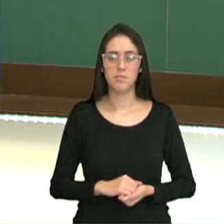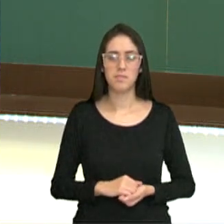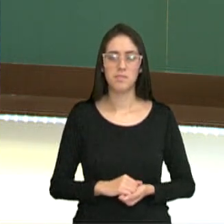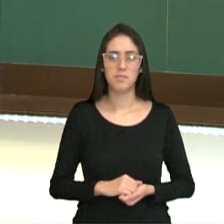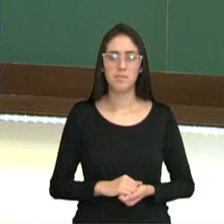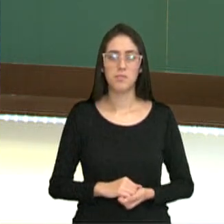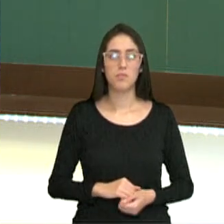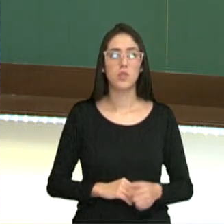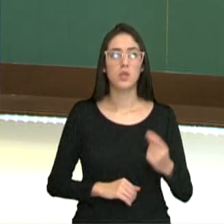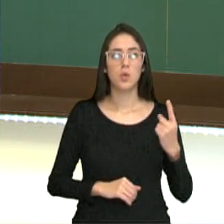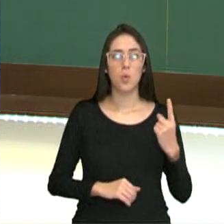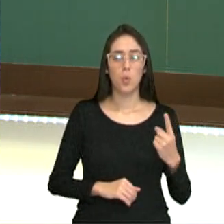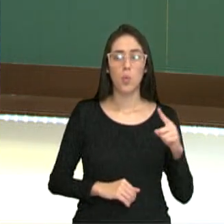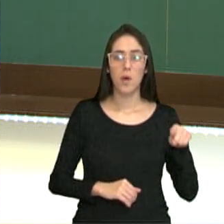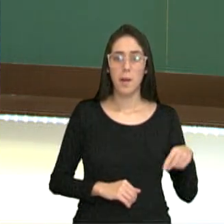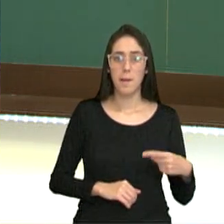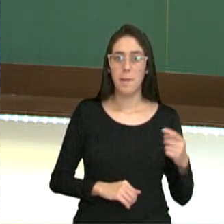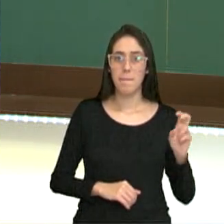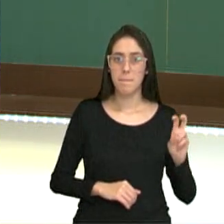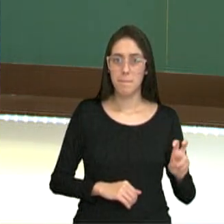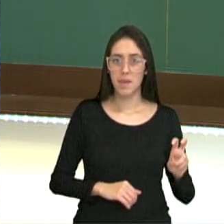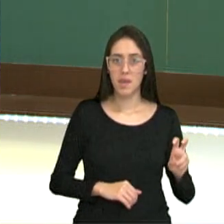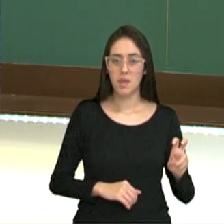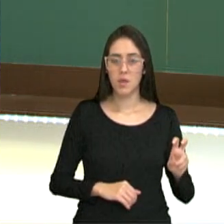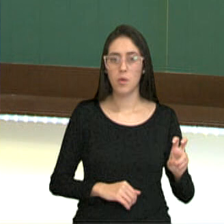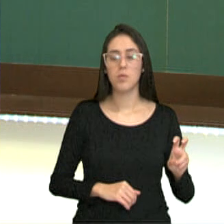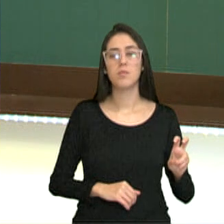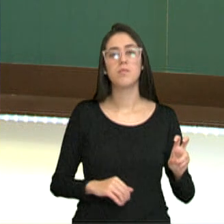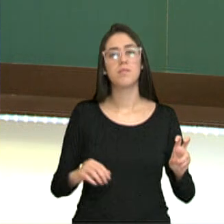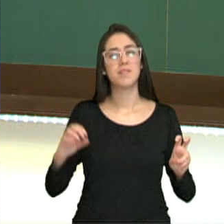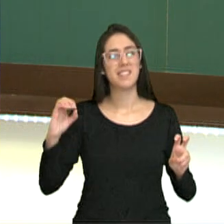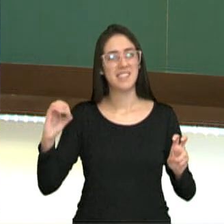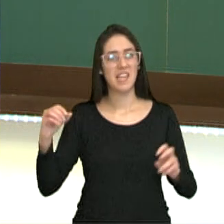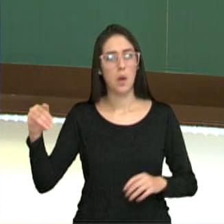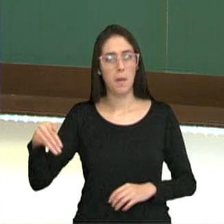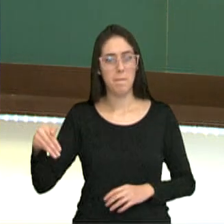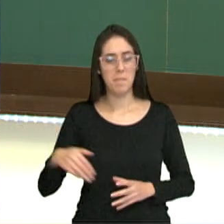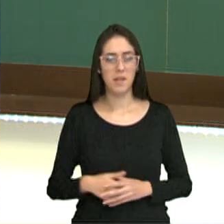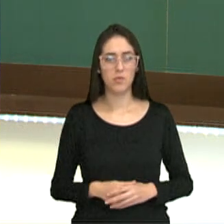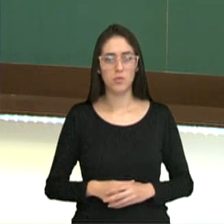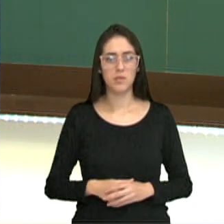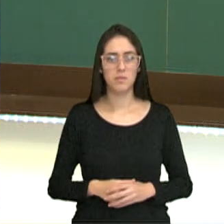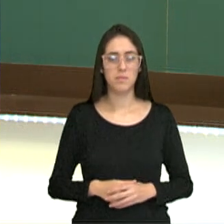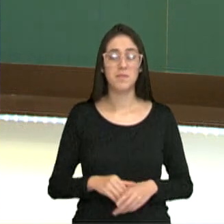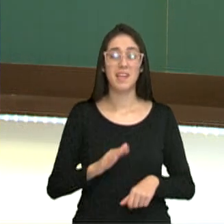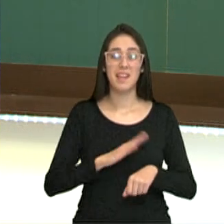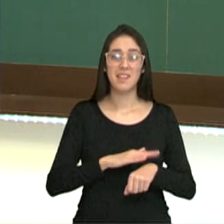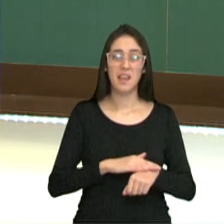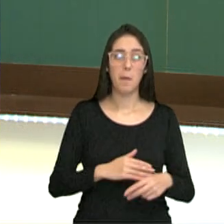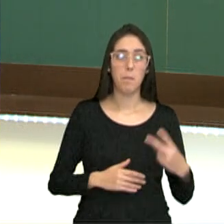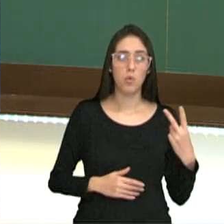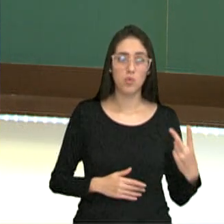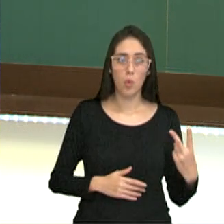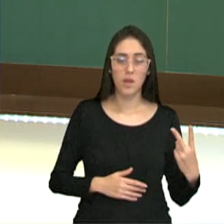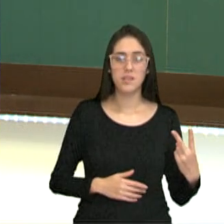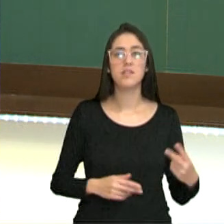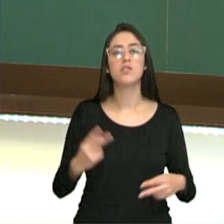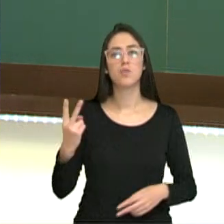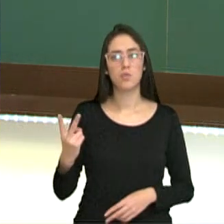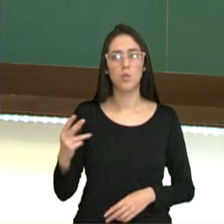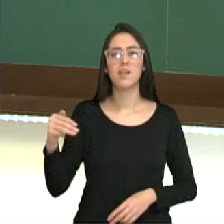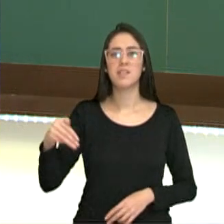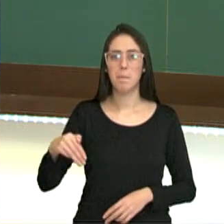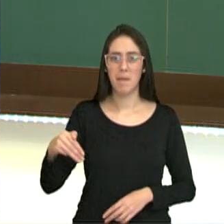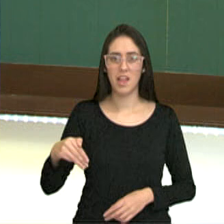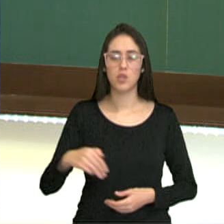tempo 1,5 eu vou ter 0 metros e para o tempo 2, novamente 2